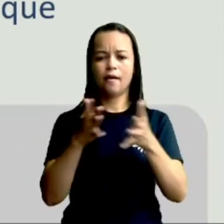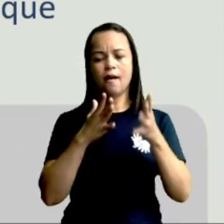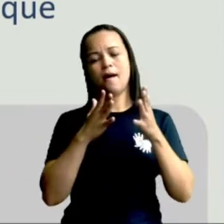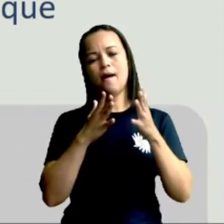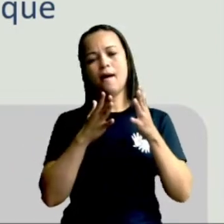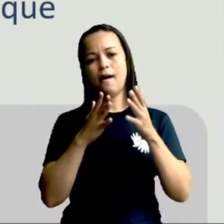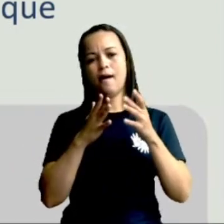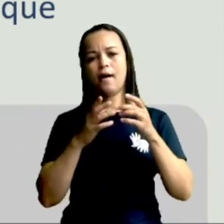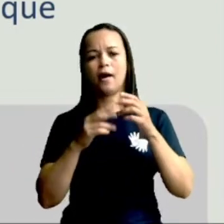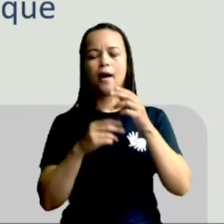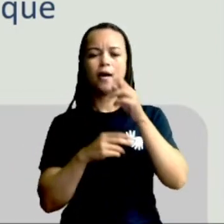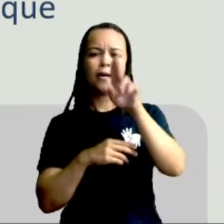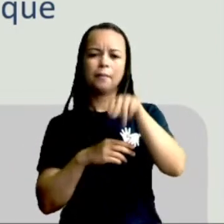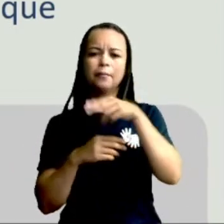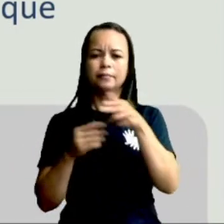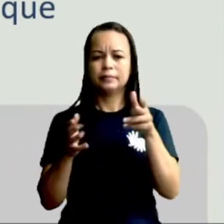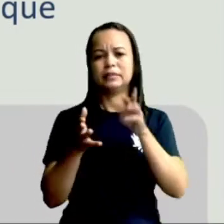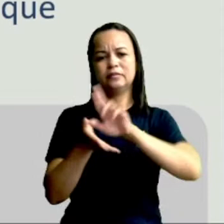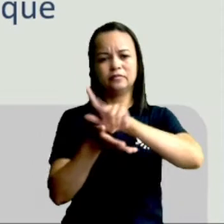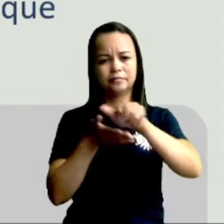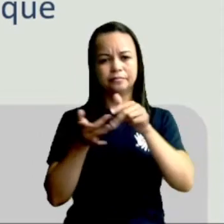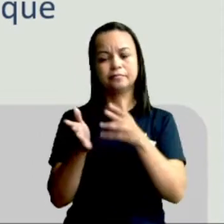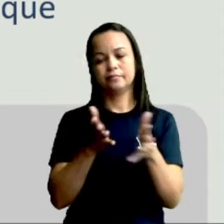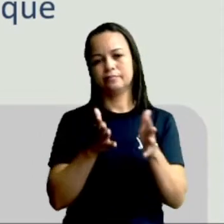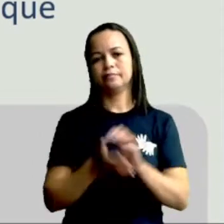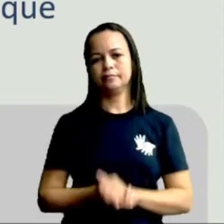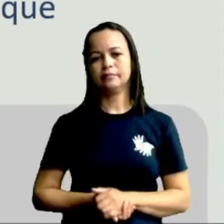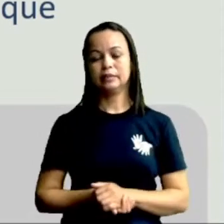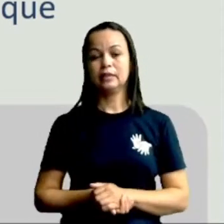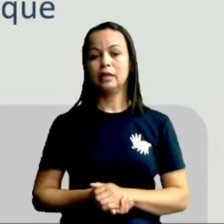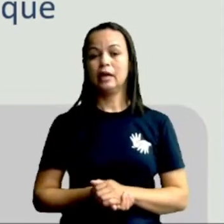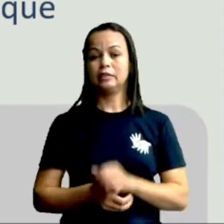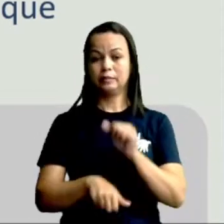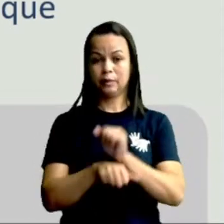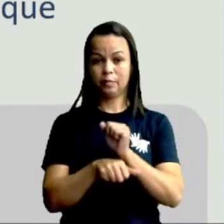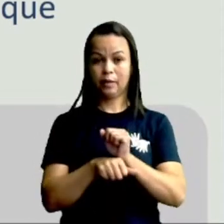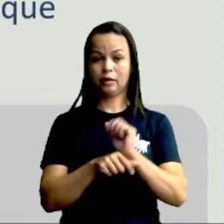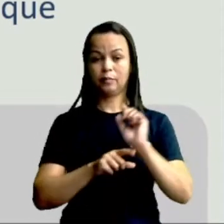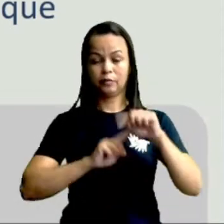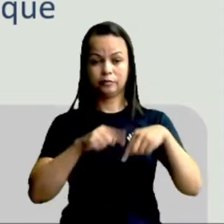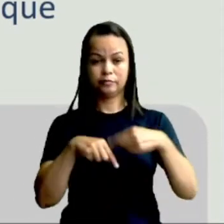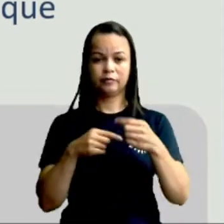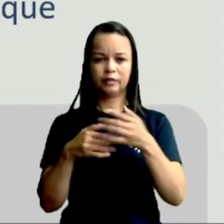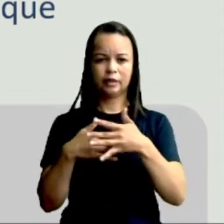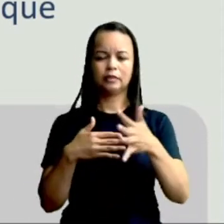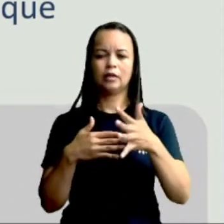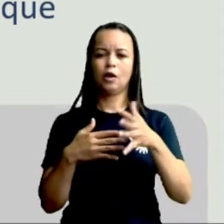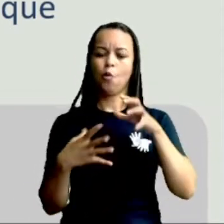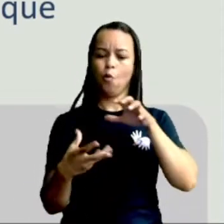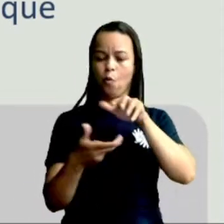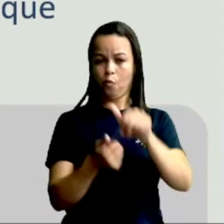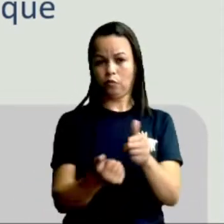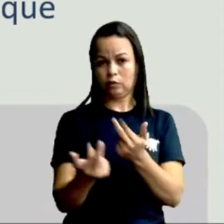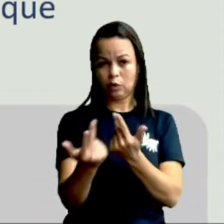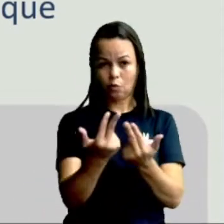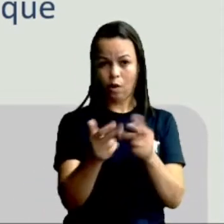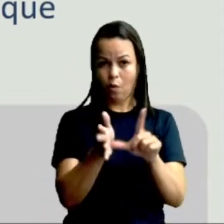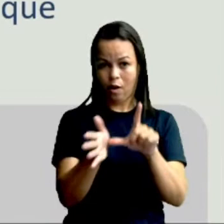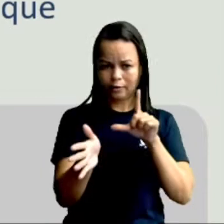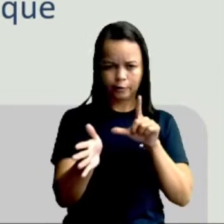certo? E é importante que a gente se prepare para o que ainda vem por aí. Porque uma coisa é certa, o mundo não será como